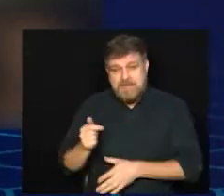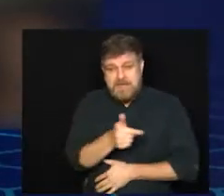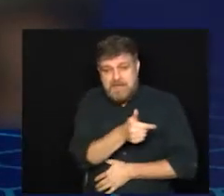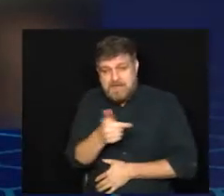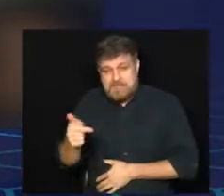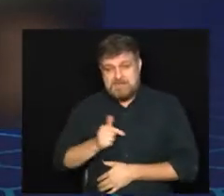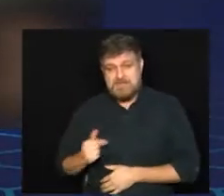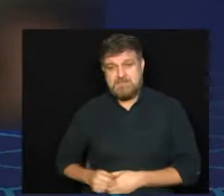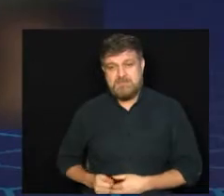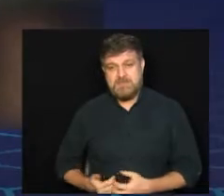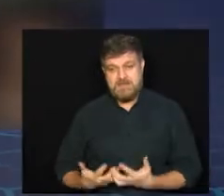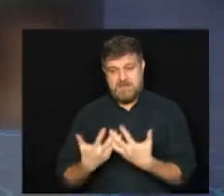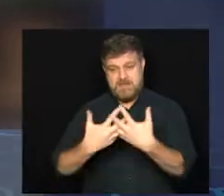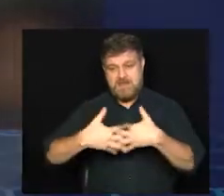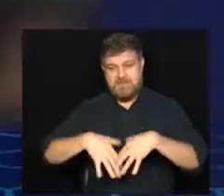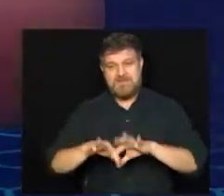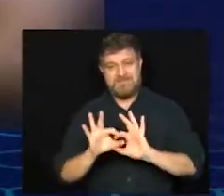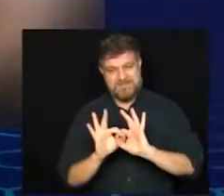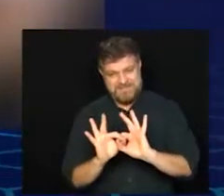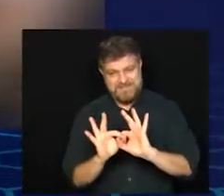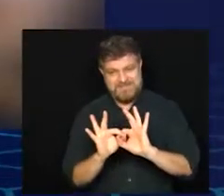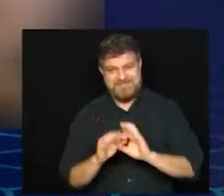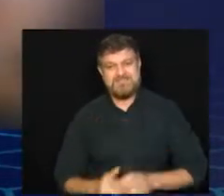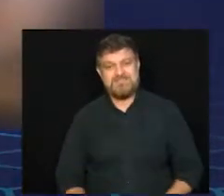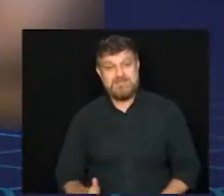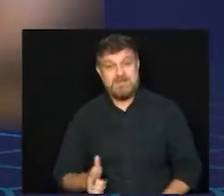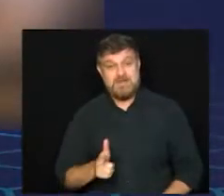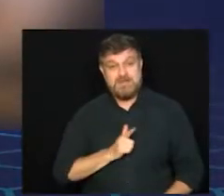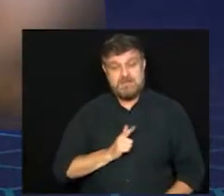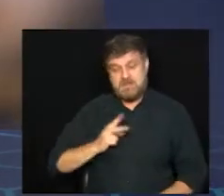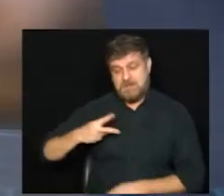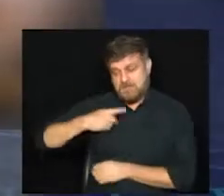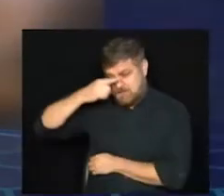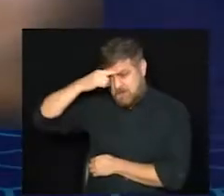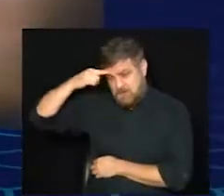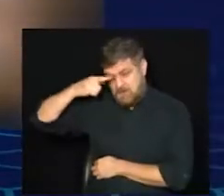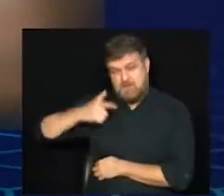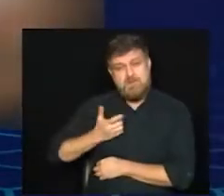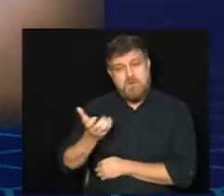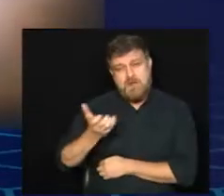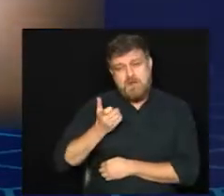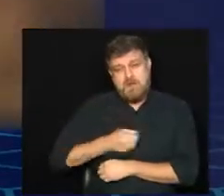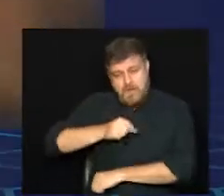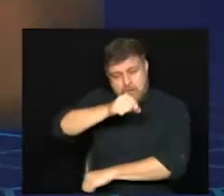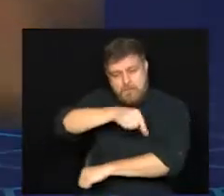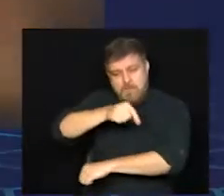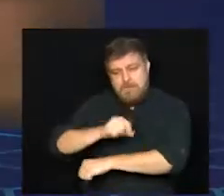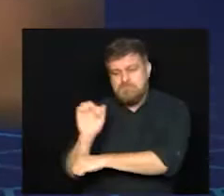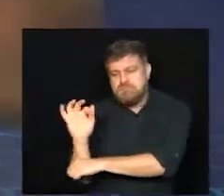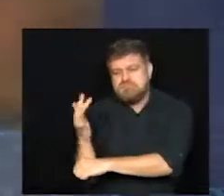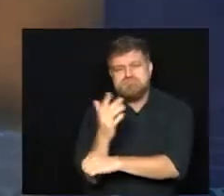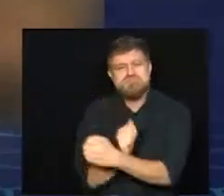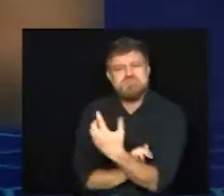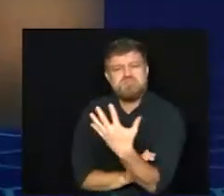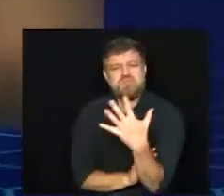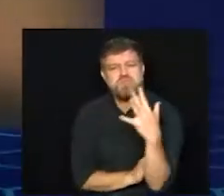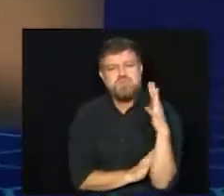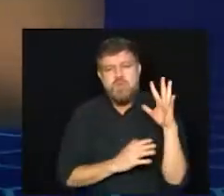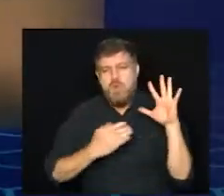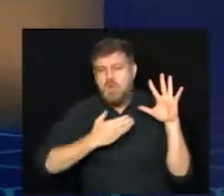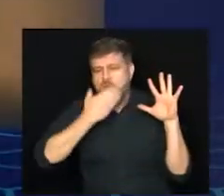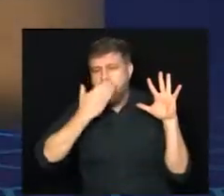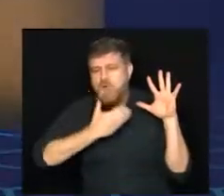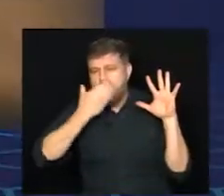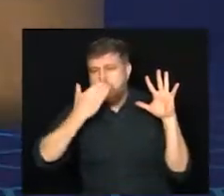lançamento da campanha da fraternidade. Vereador Otto Alejandro quer o reflorestamento com árvores frutíferas